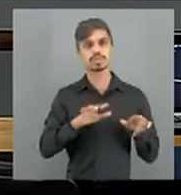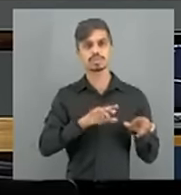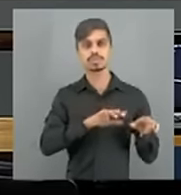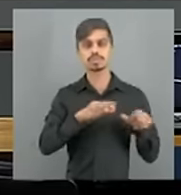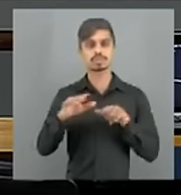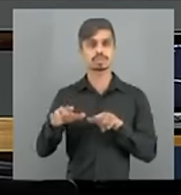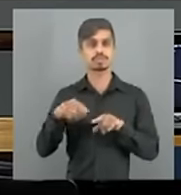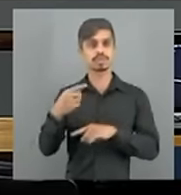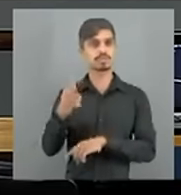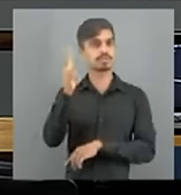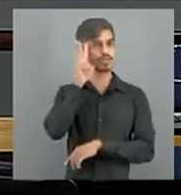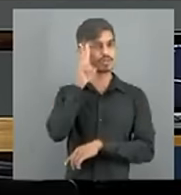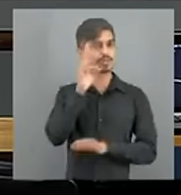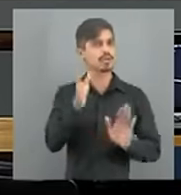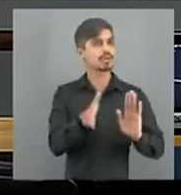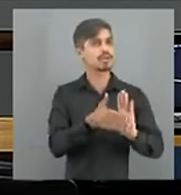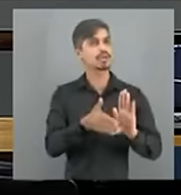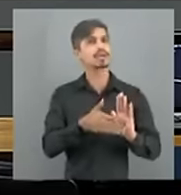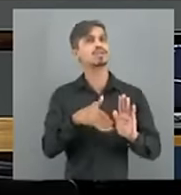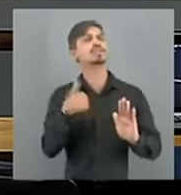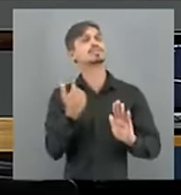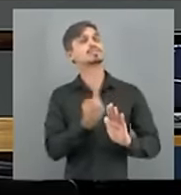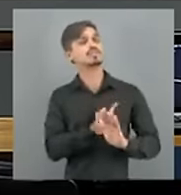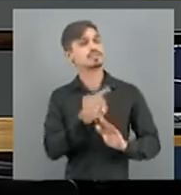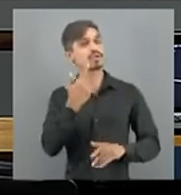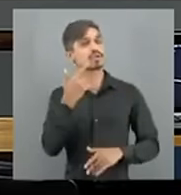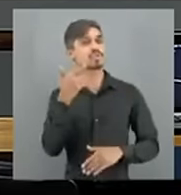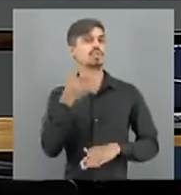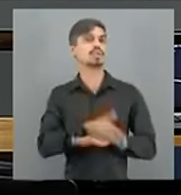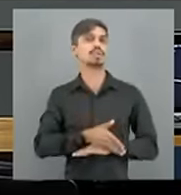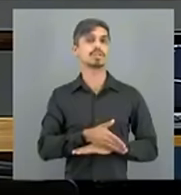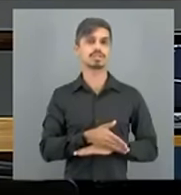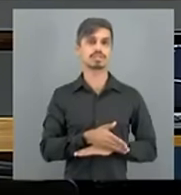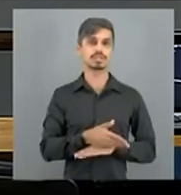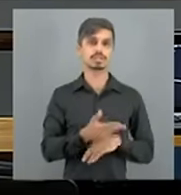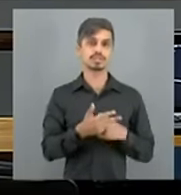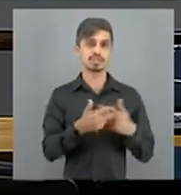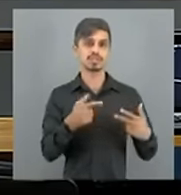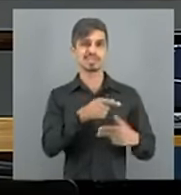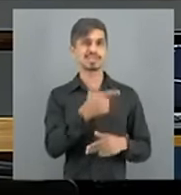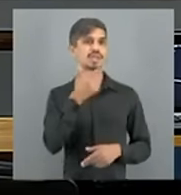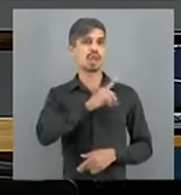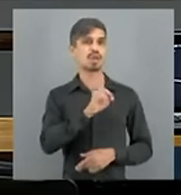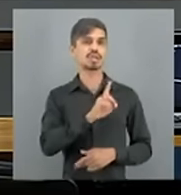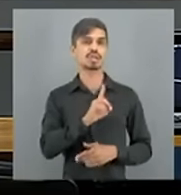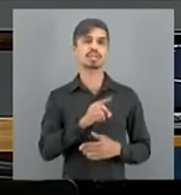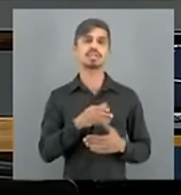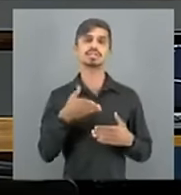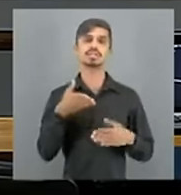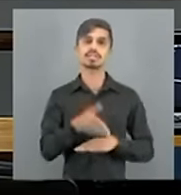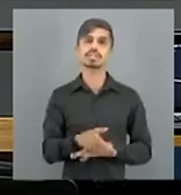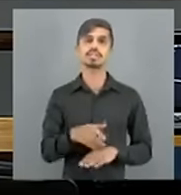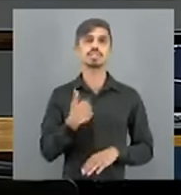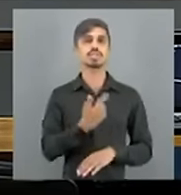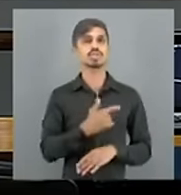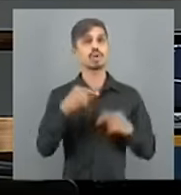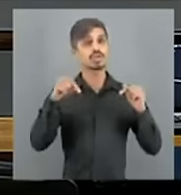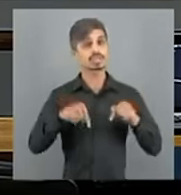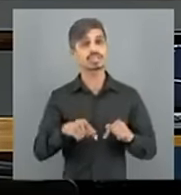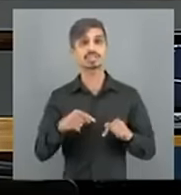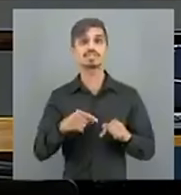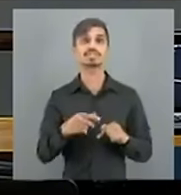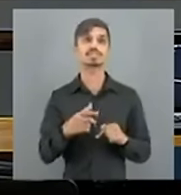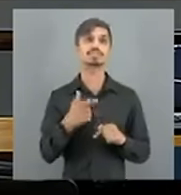segunda-feira, sugestões para que a gente entre naquilo que você não tem condições de entrar e que nós aqui